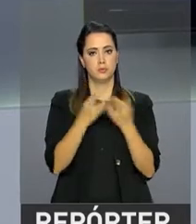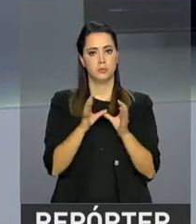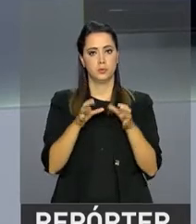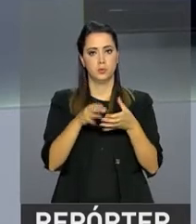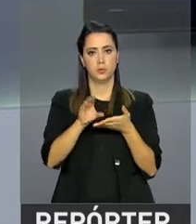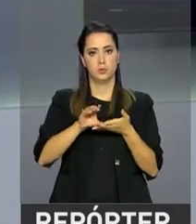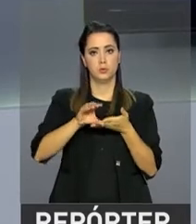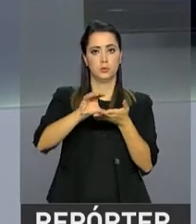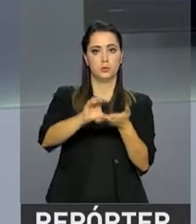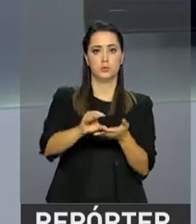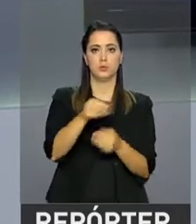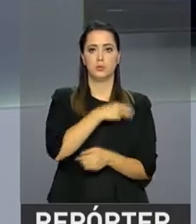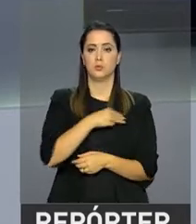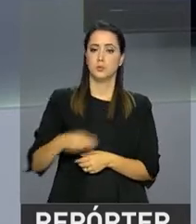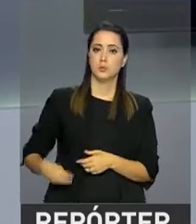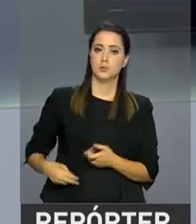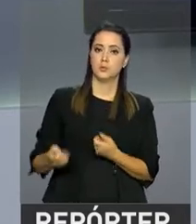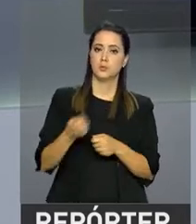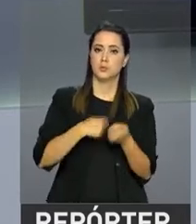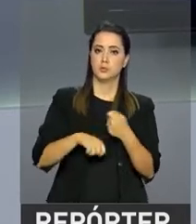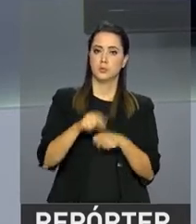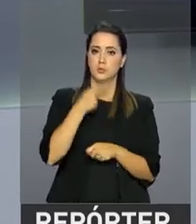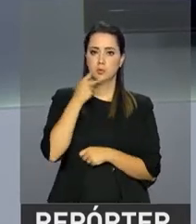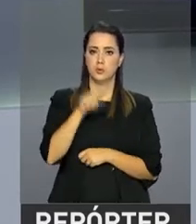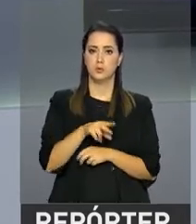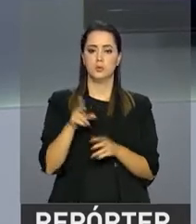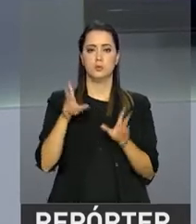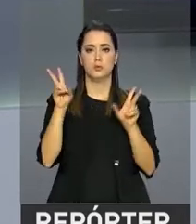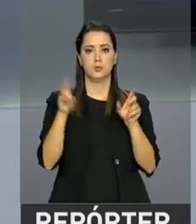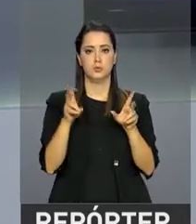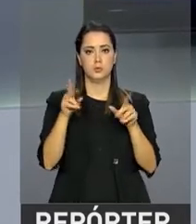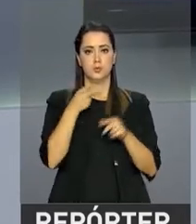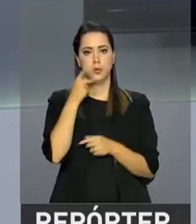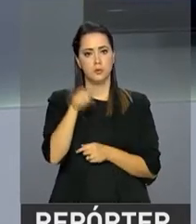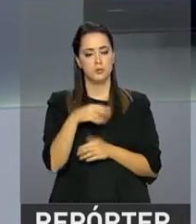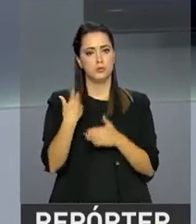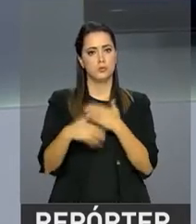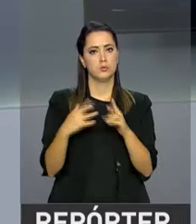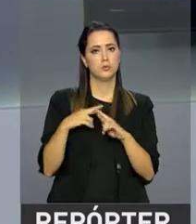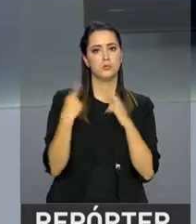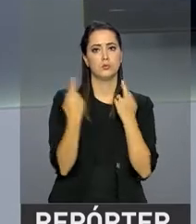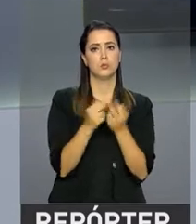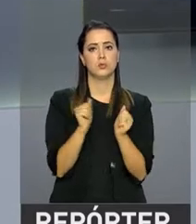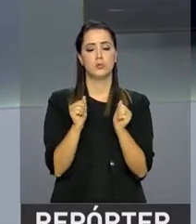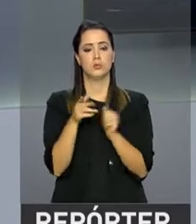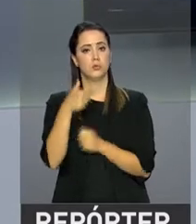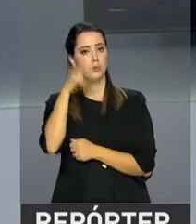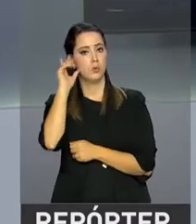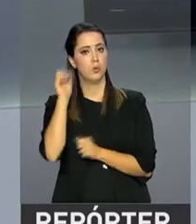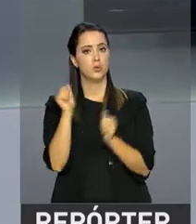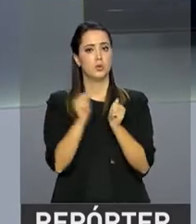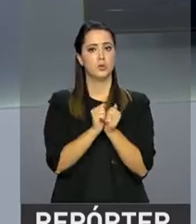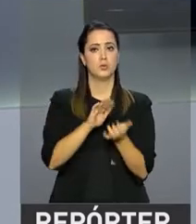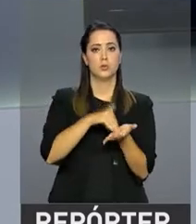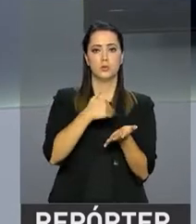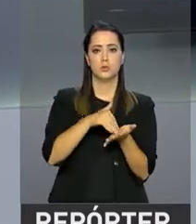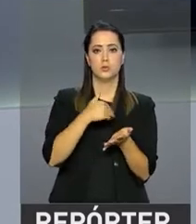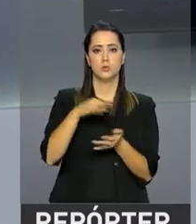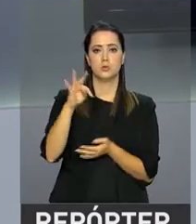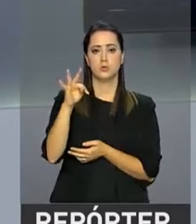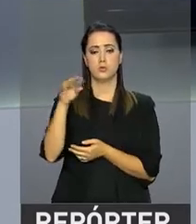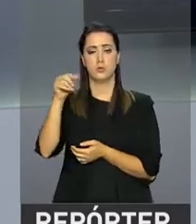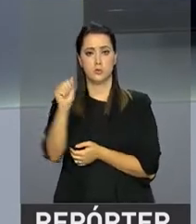o ministro da fazenda e henrique meirelles também comentou o assunto e disse que esteve reunido ontem com o secretário do tesouro americano